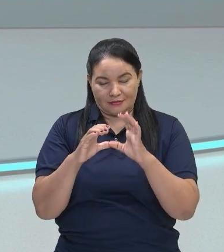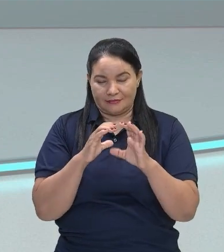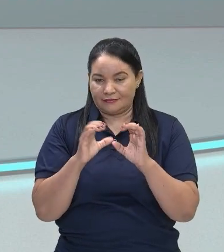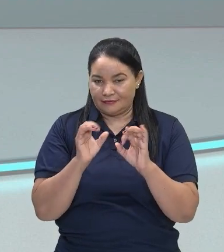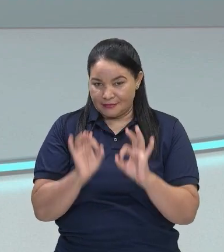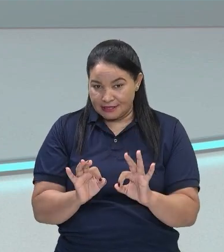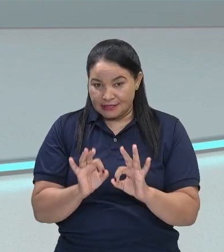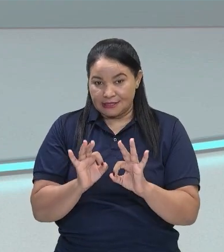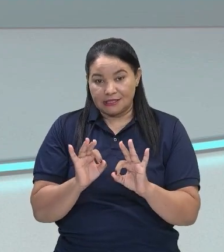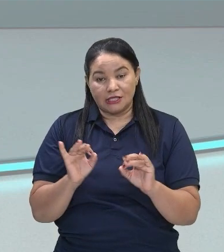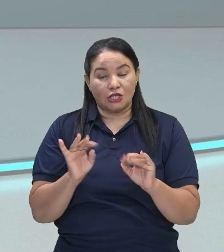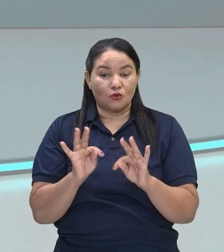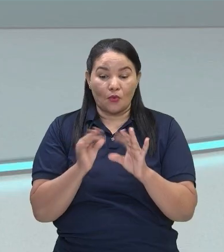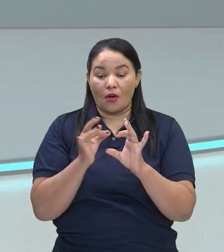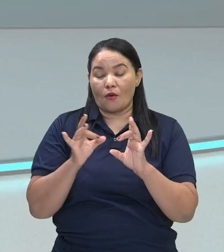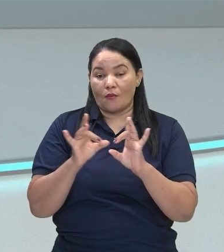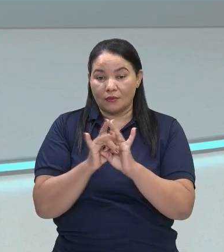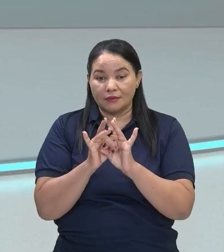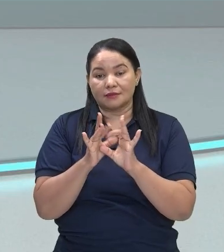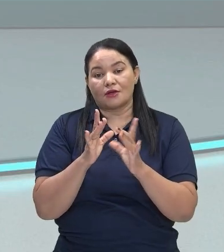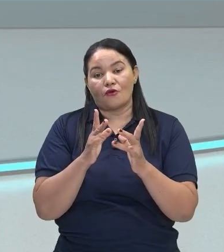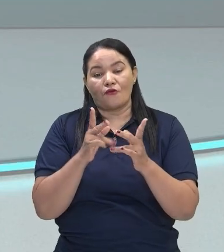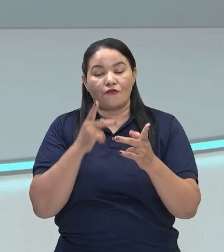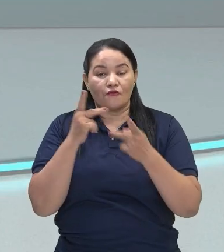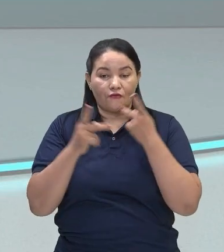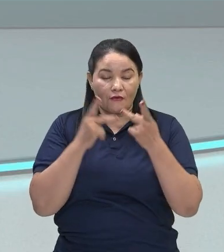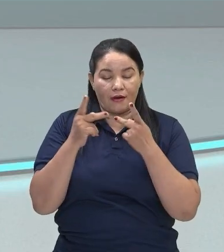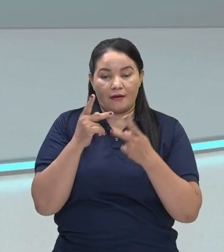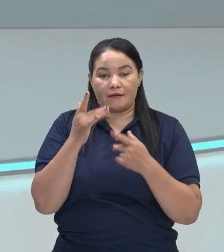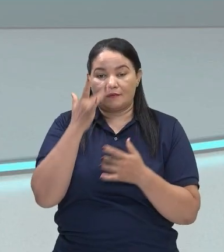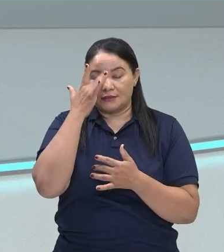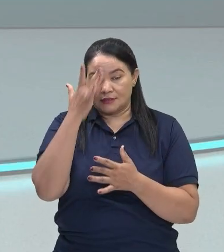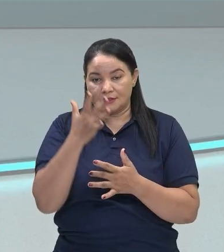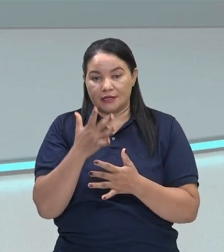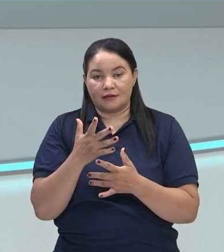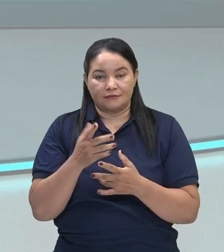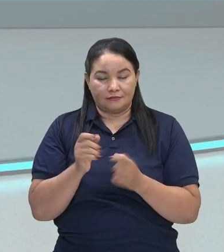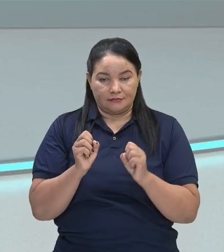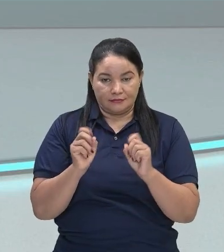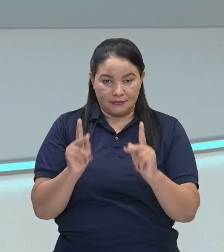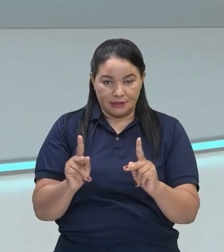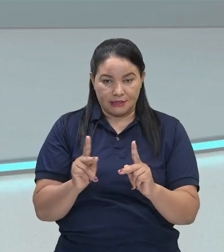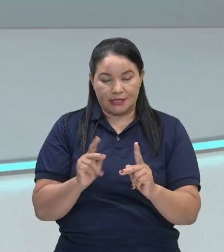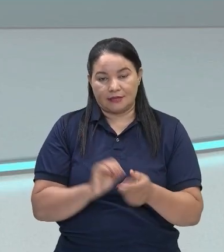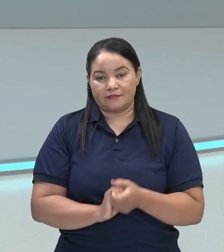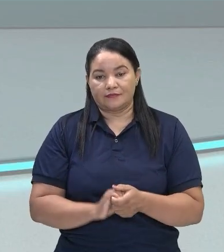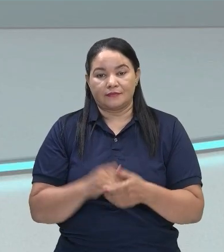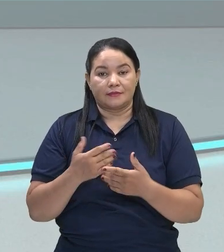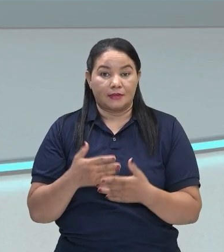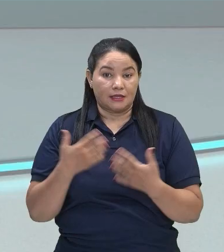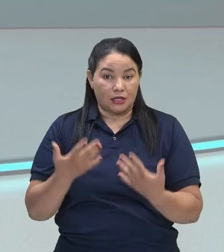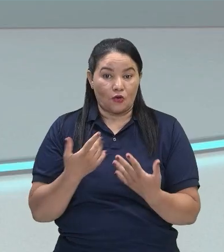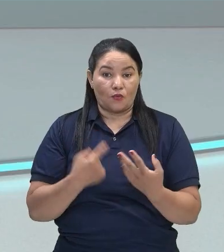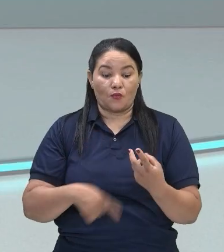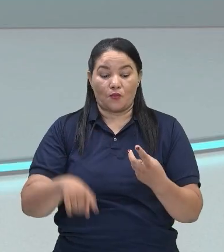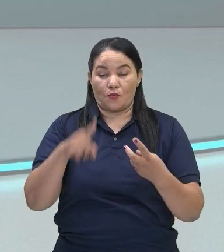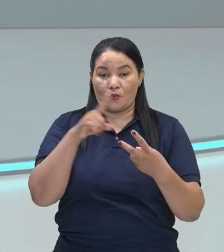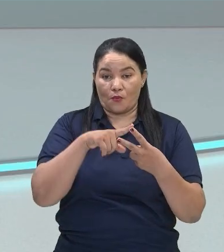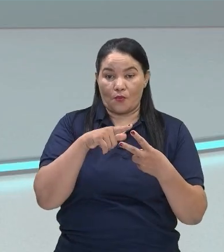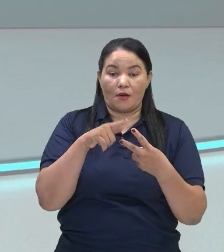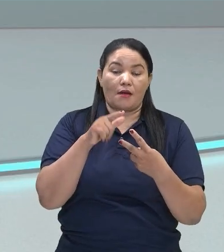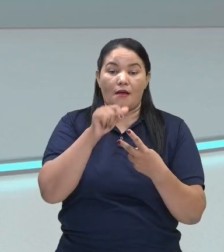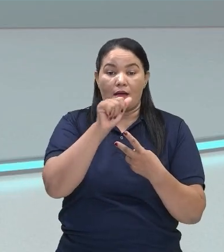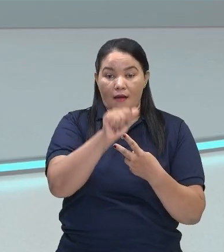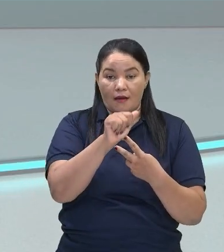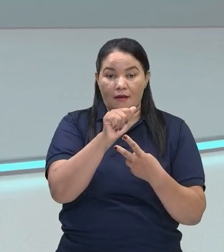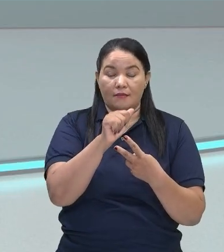de conexão, de fala, né, facilitar aí a pronúncia, tá? Então, o a, que é um artigo indefinido, eu